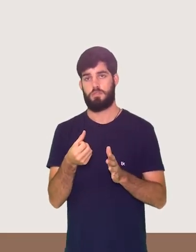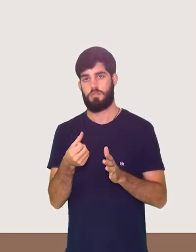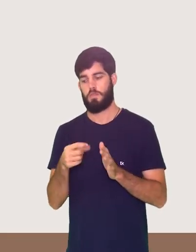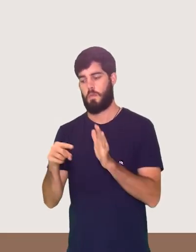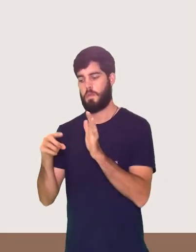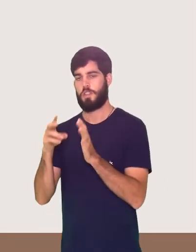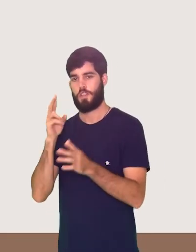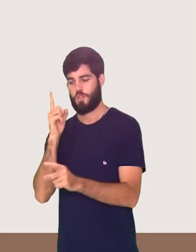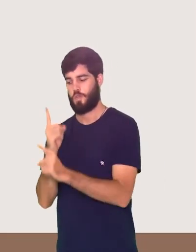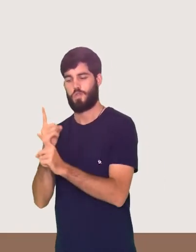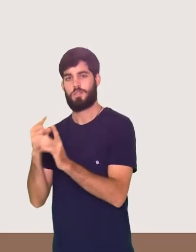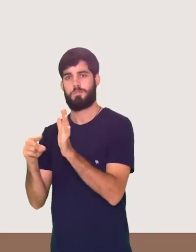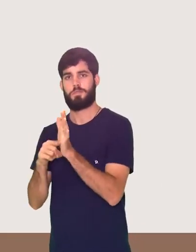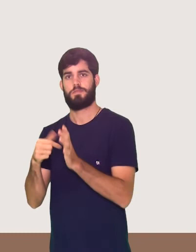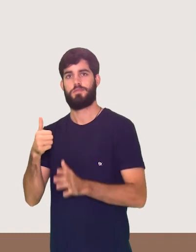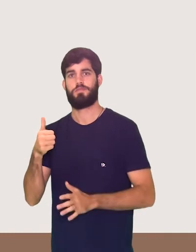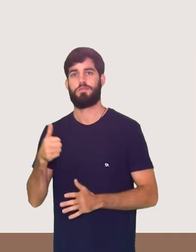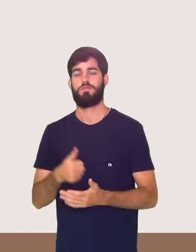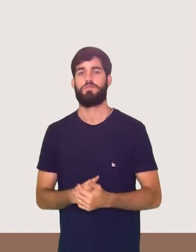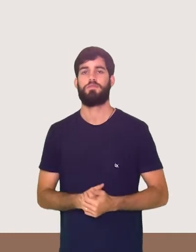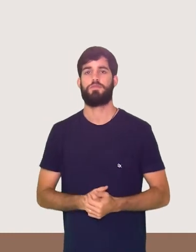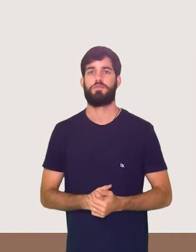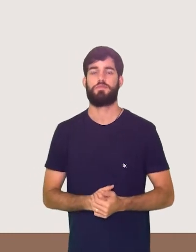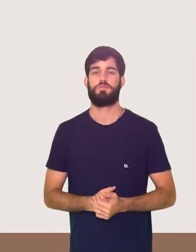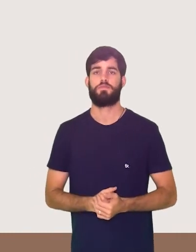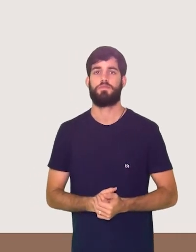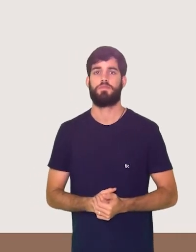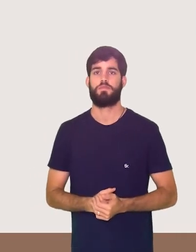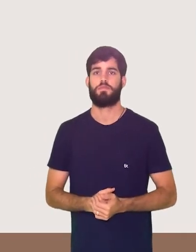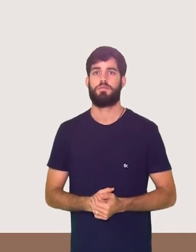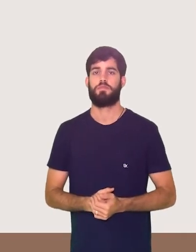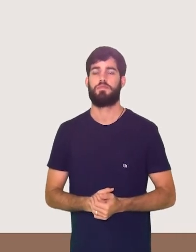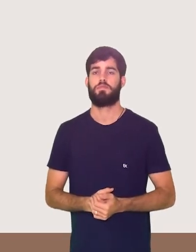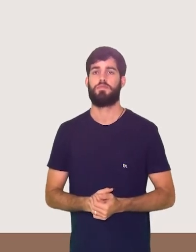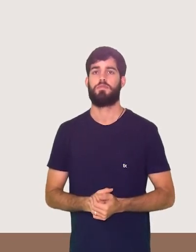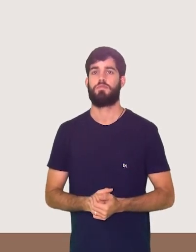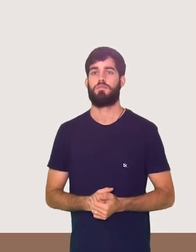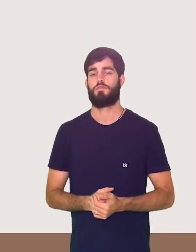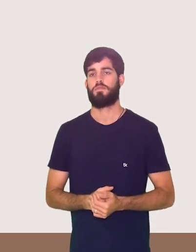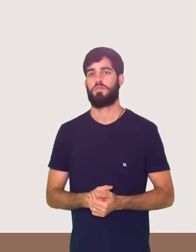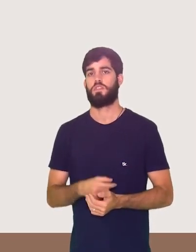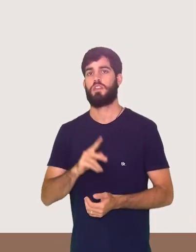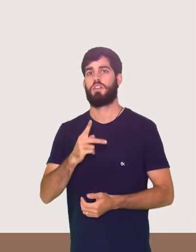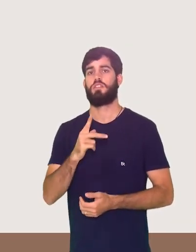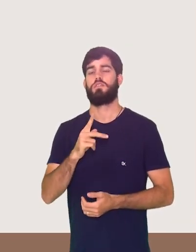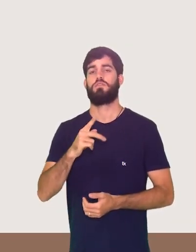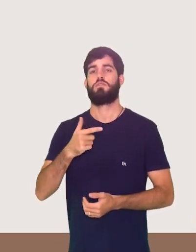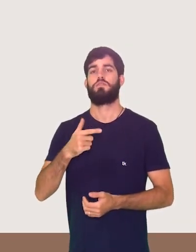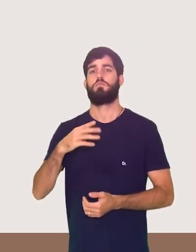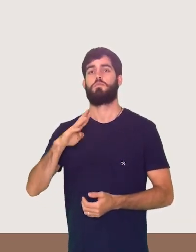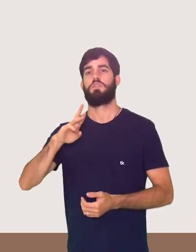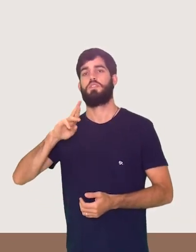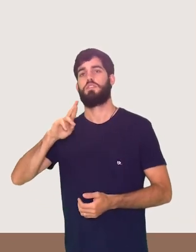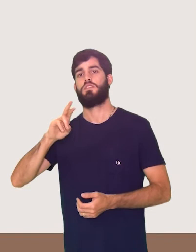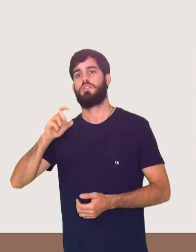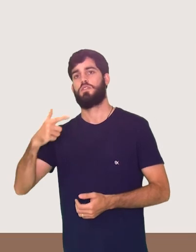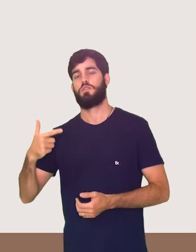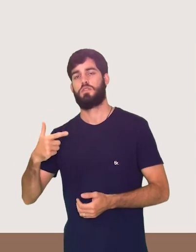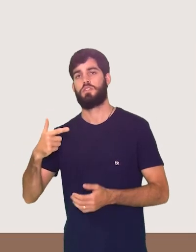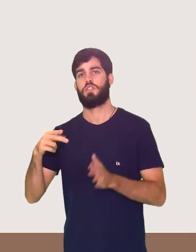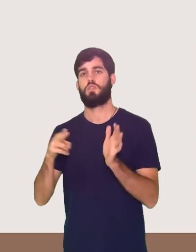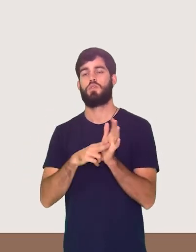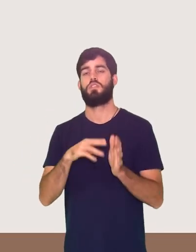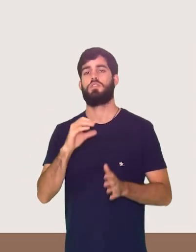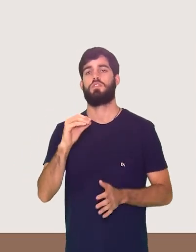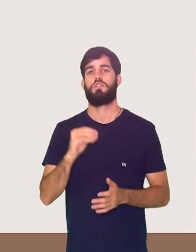procurando. Já o HBrO2, a gente vai igualar a 0, porque se trata de uma molécula. Então,